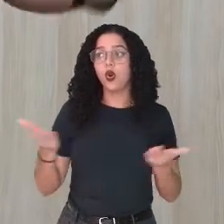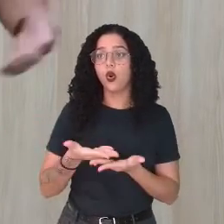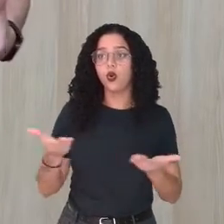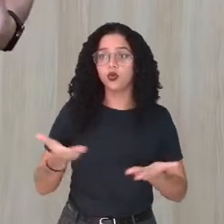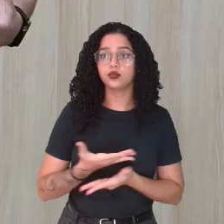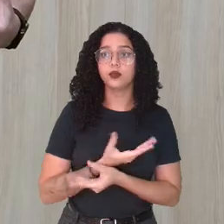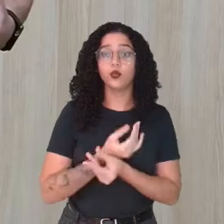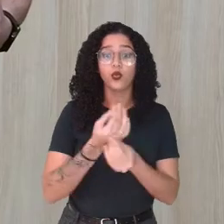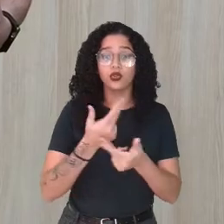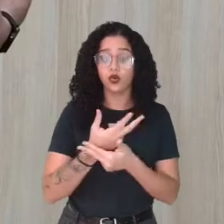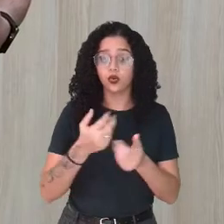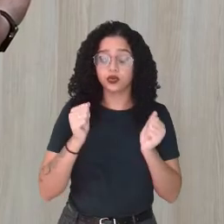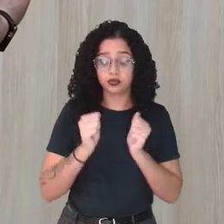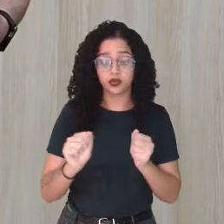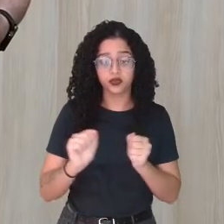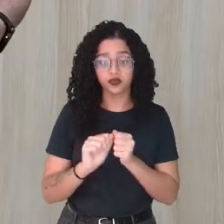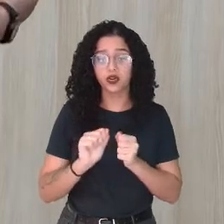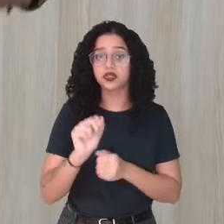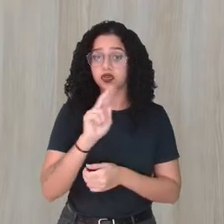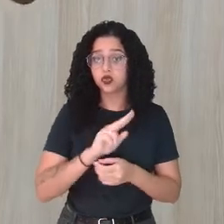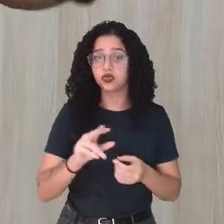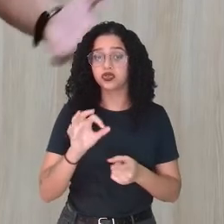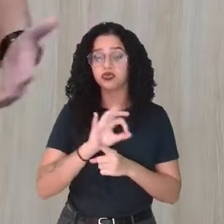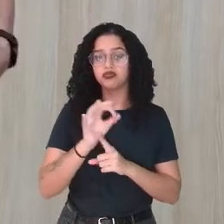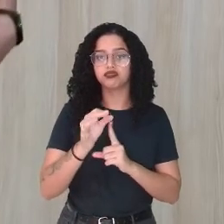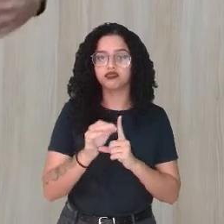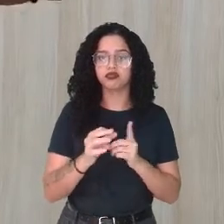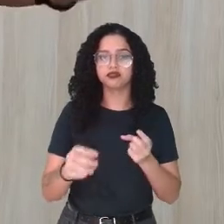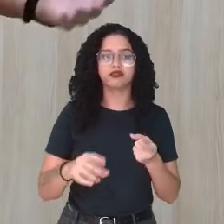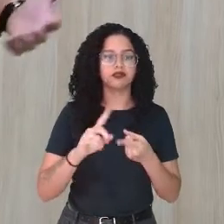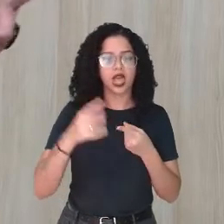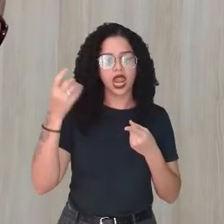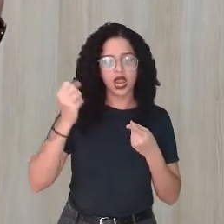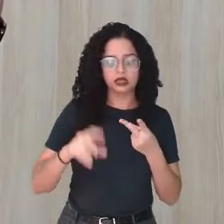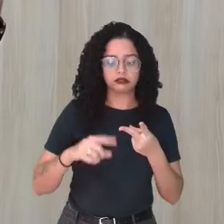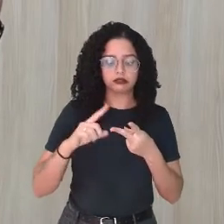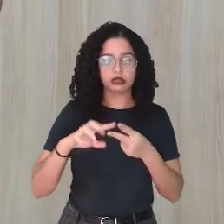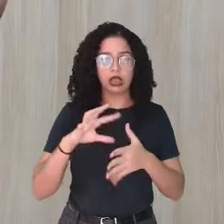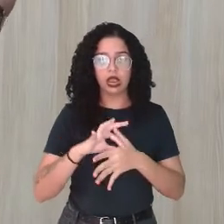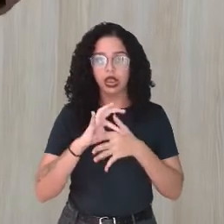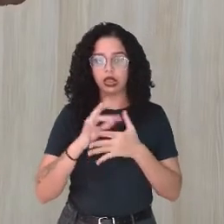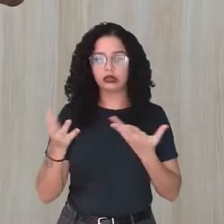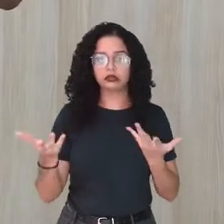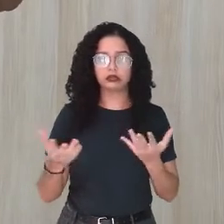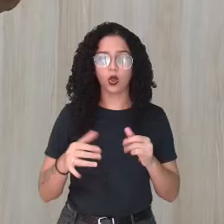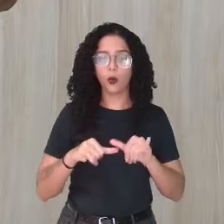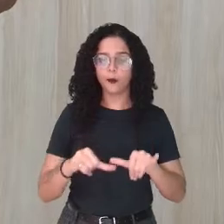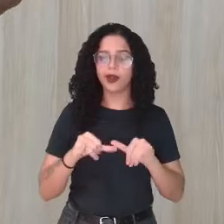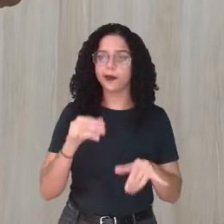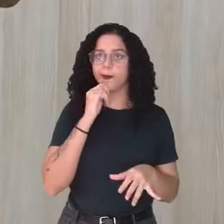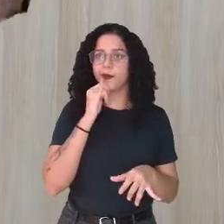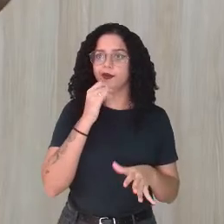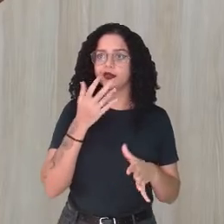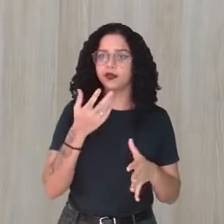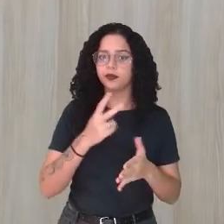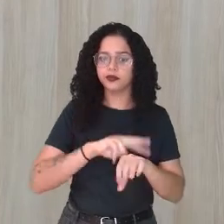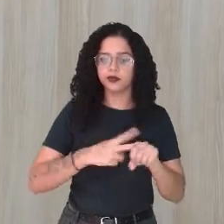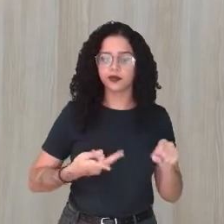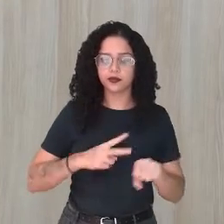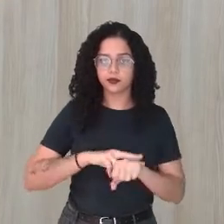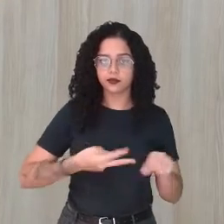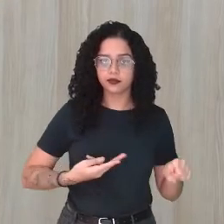coisas pode ser feito com a soja. O leite, a carne de soja, né? Então, o mercado, por exemplo, do